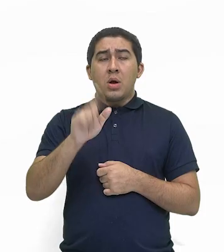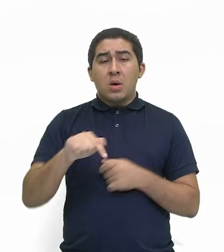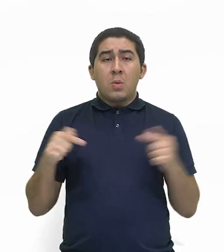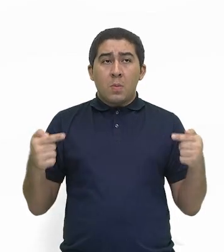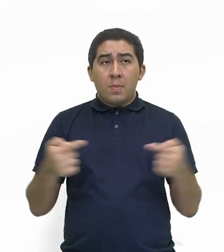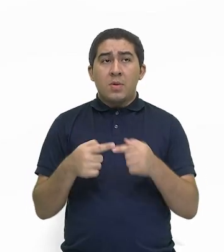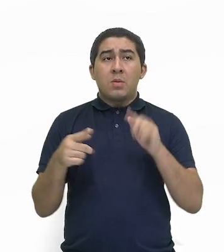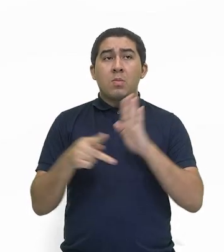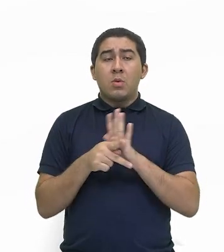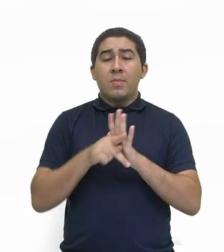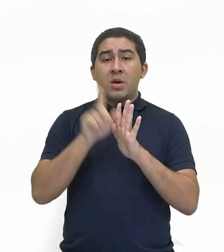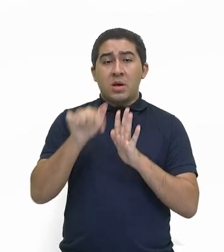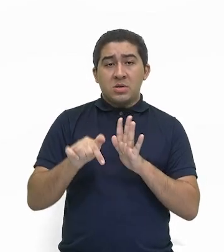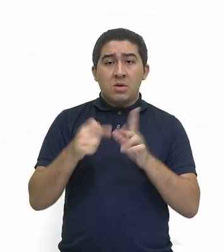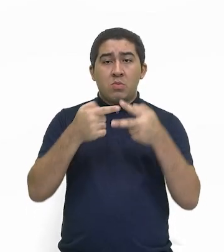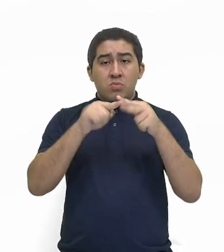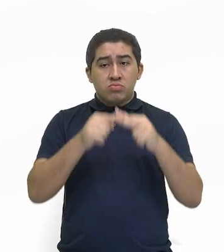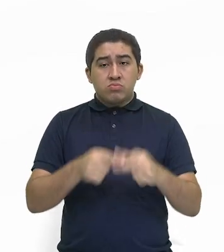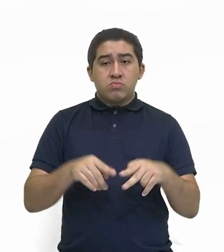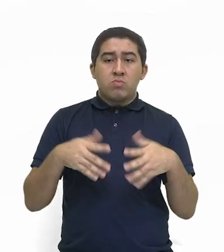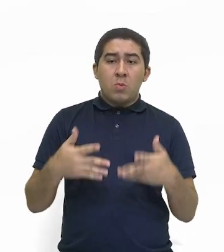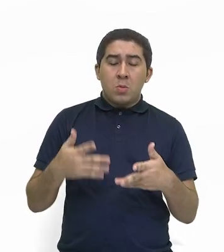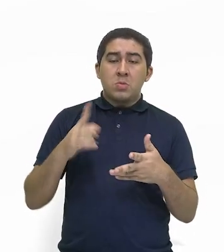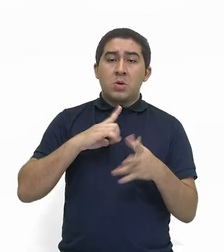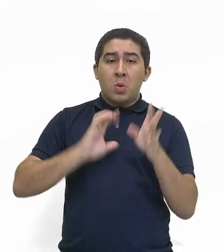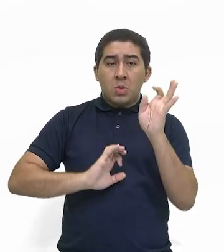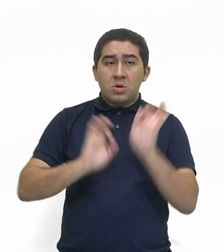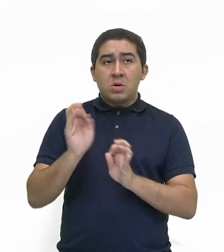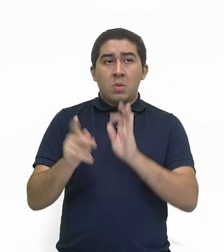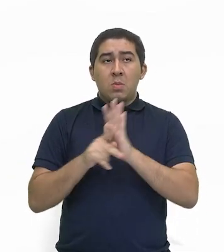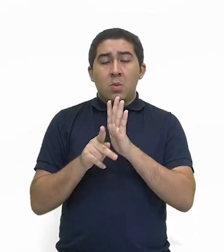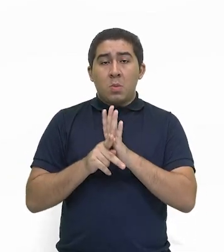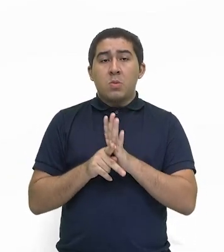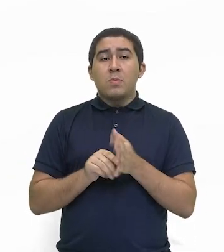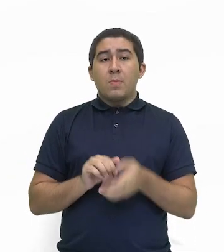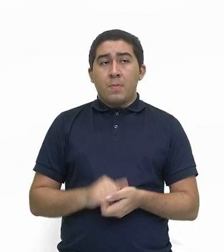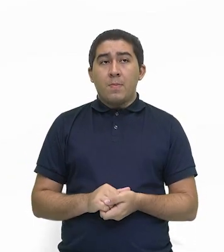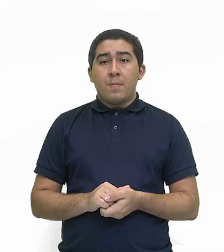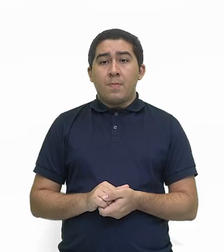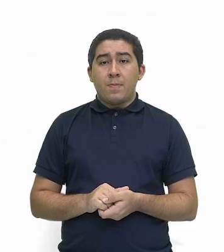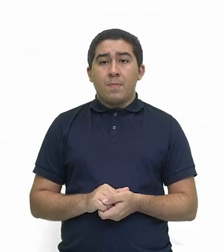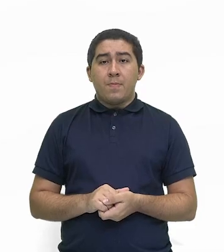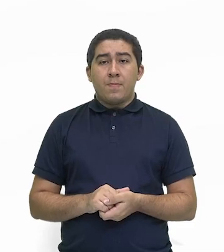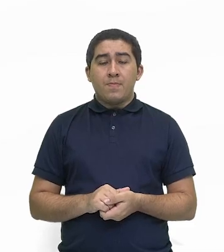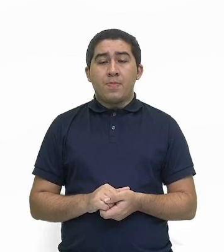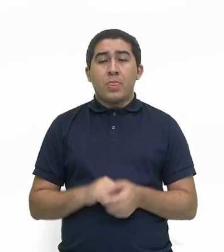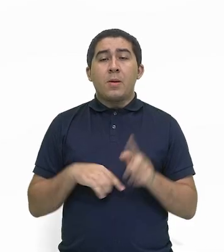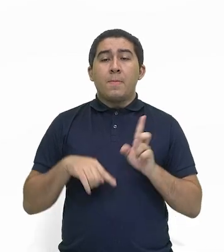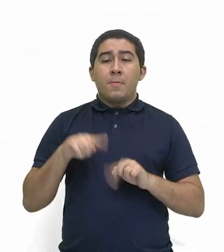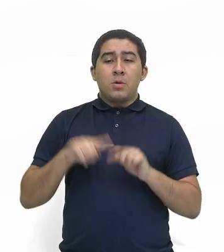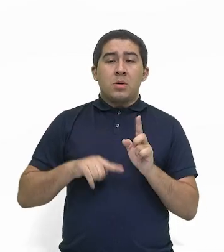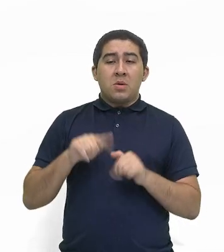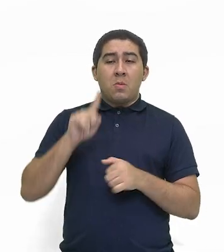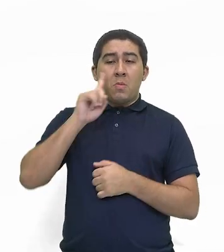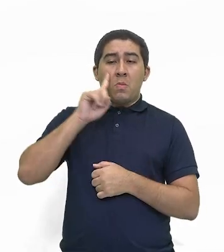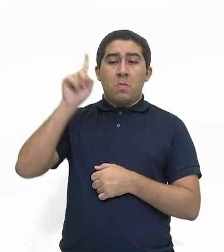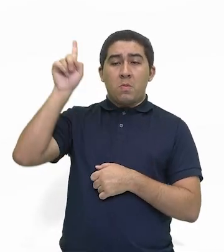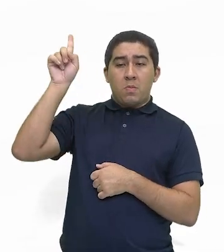essa desmontagem, né, nesse processo aí? Os equipamentos, eles